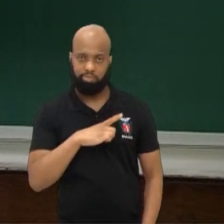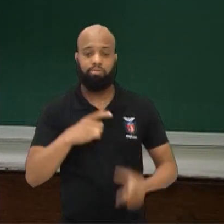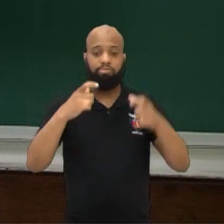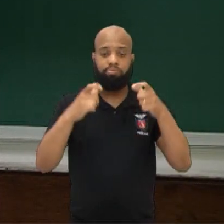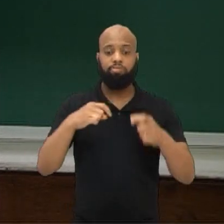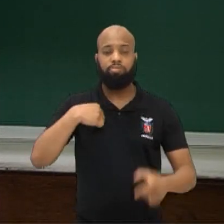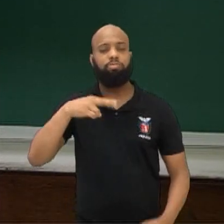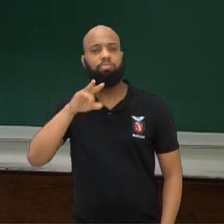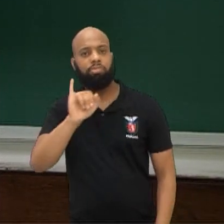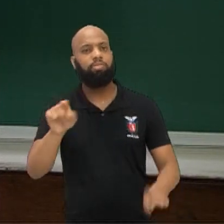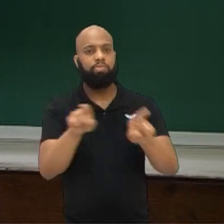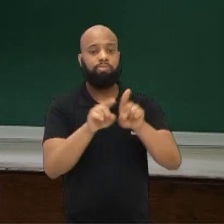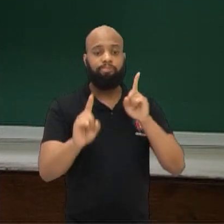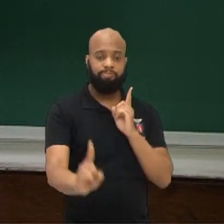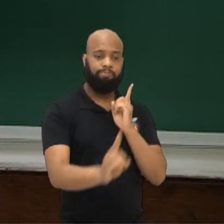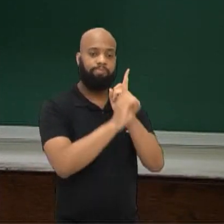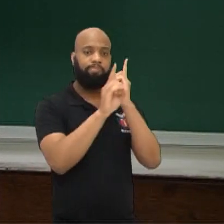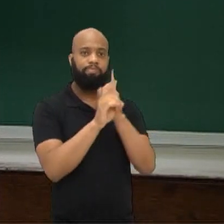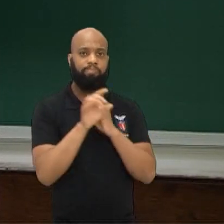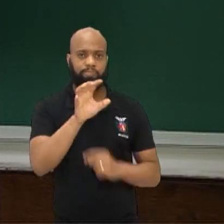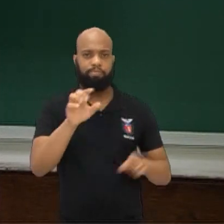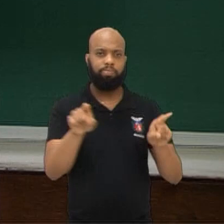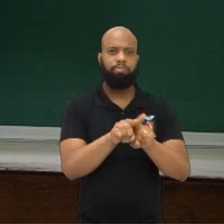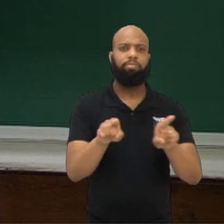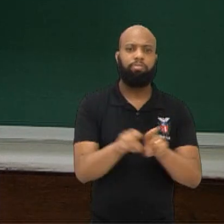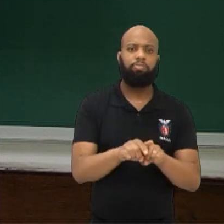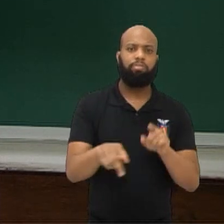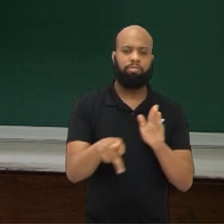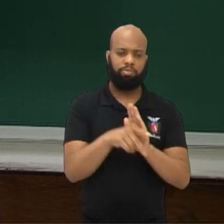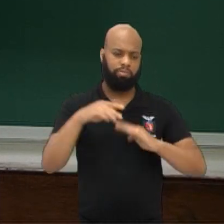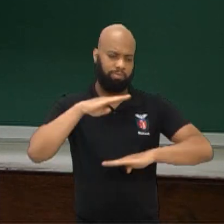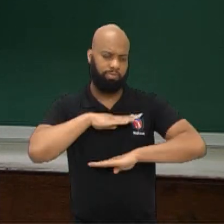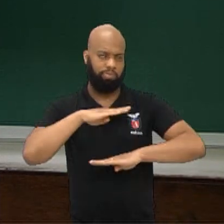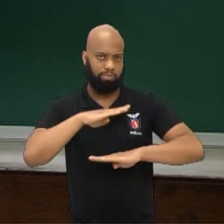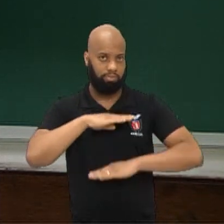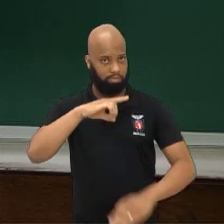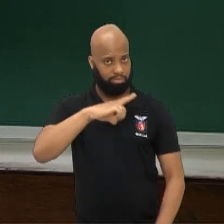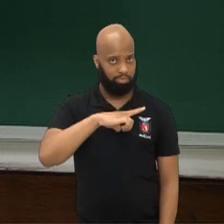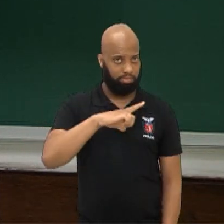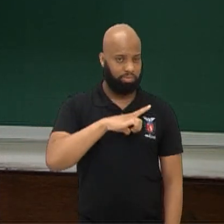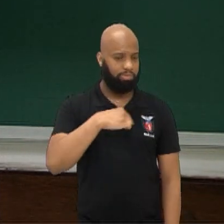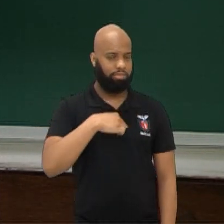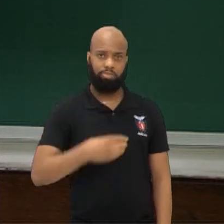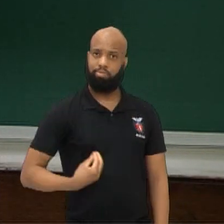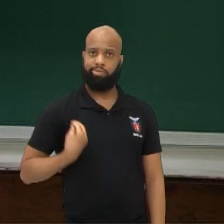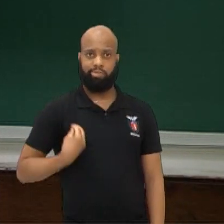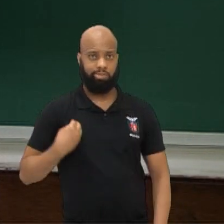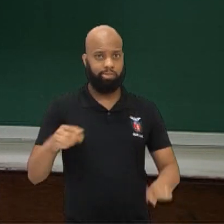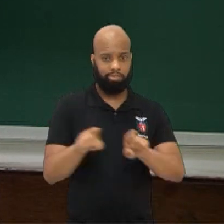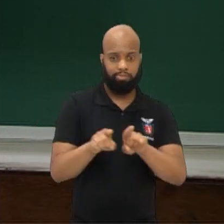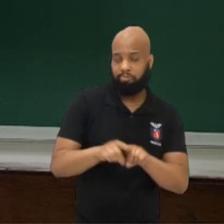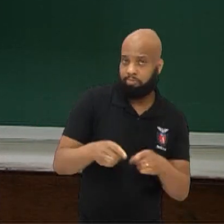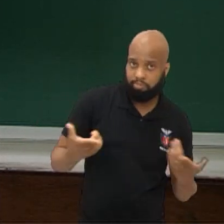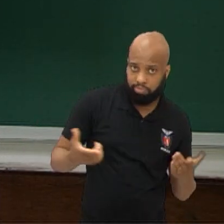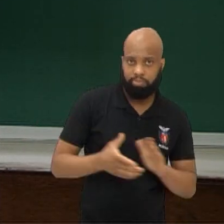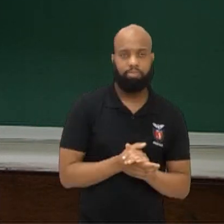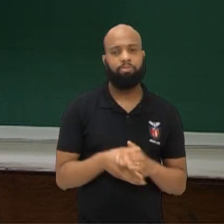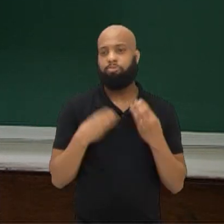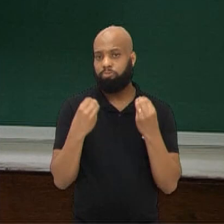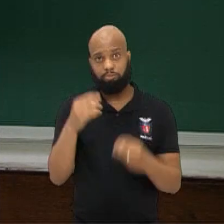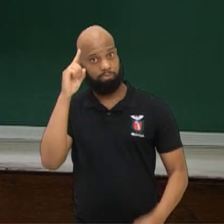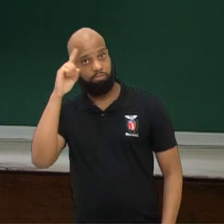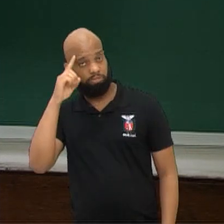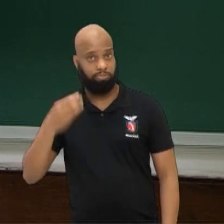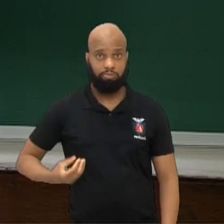eu posso identificar isso numa situação que eu esteja vivenciando, né?